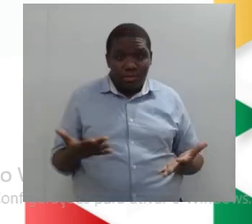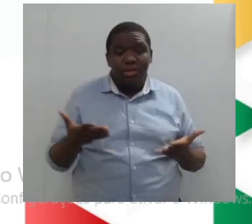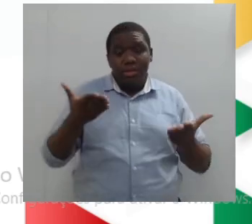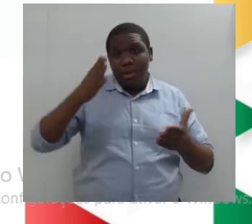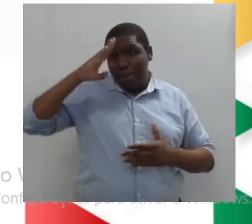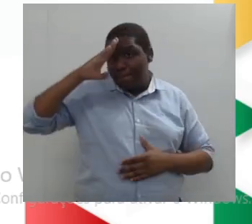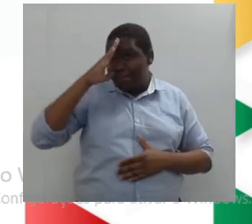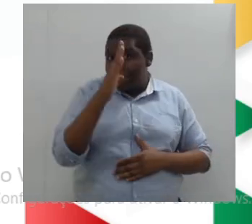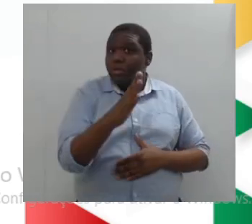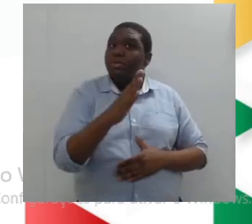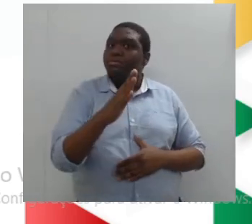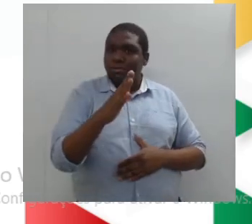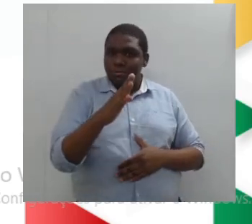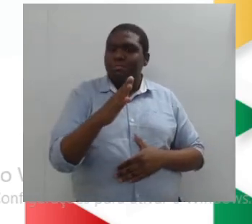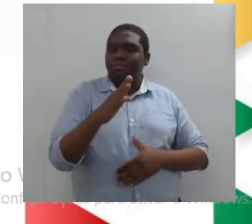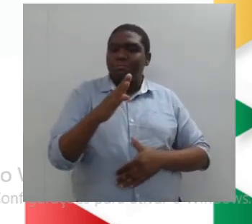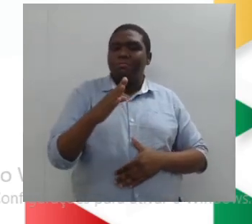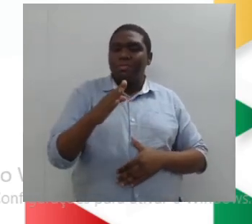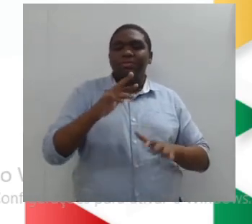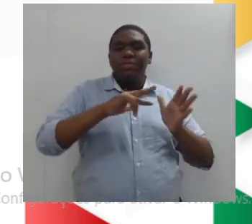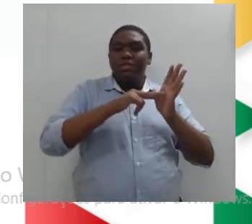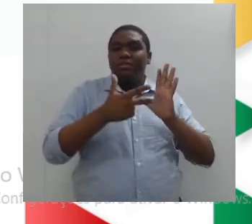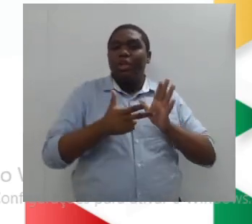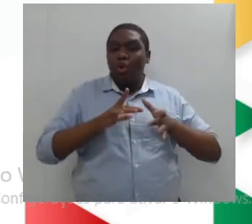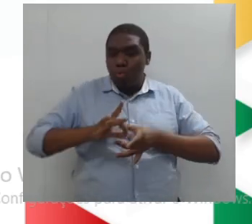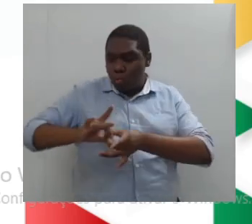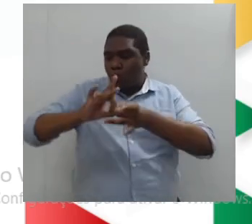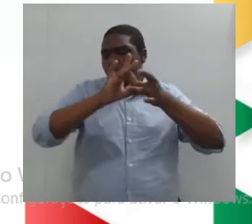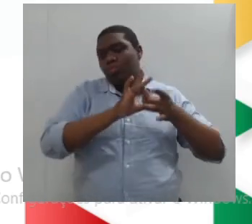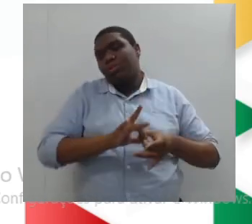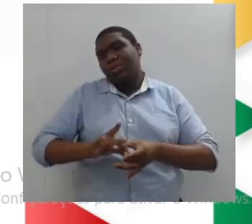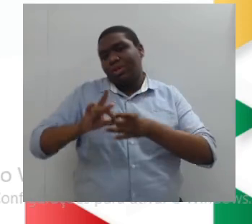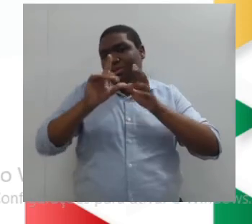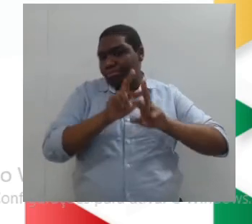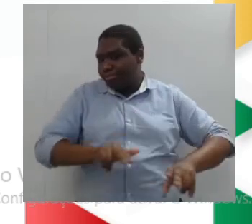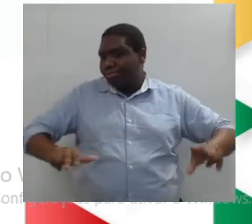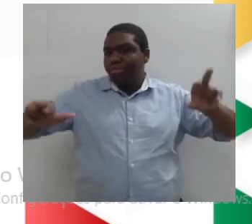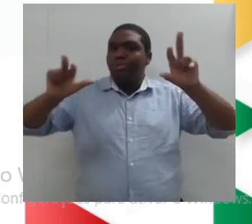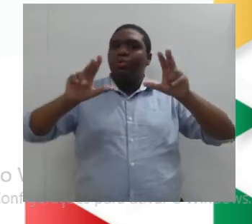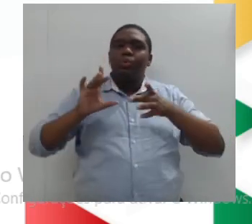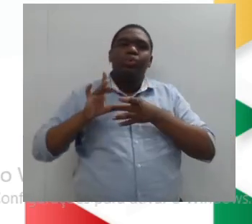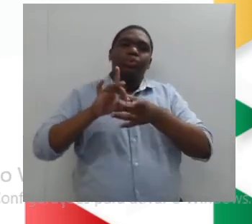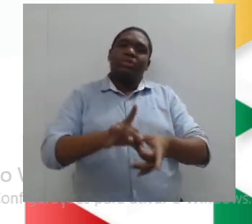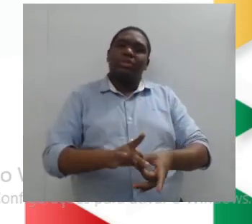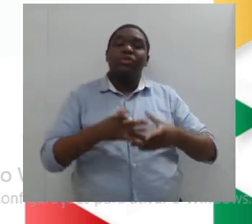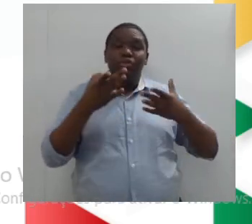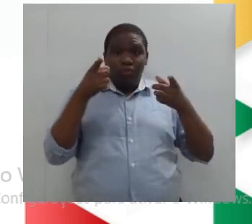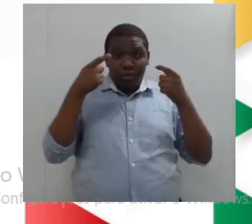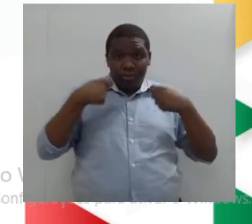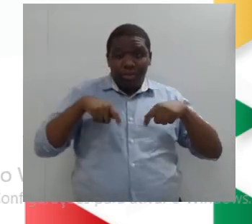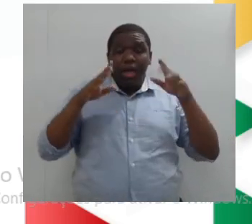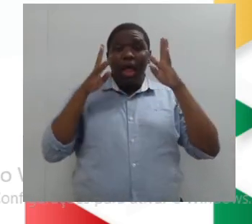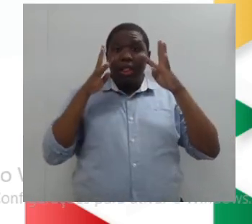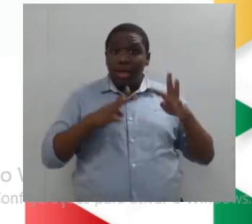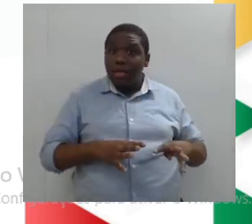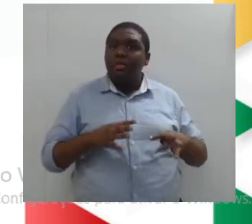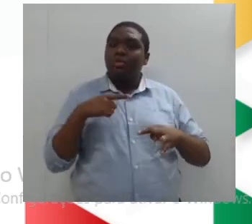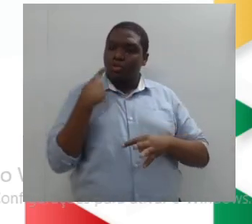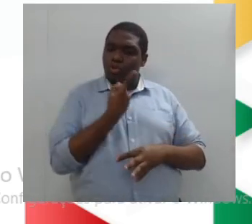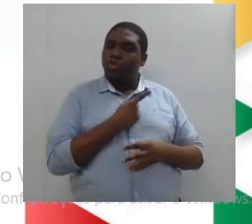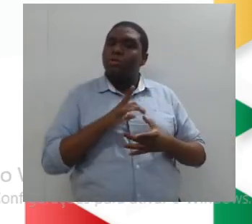princípio fundamental da unidade na diversidade. Prestem bem atenção, unidade